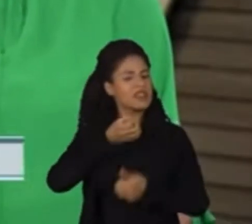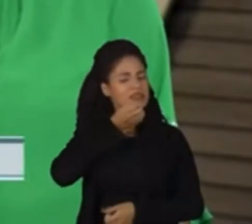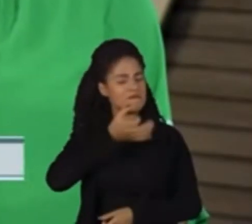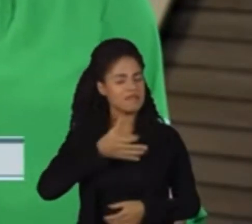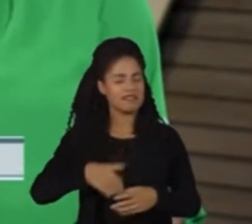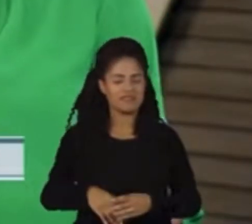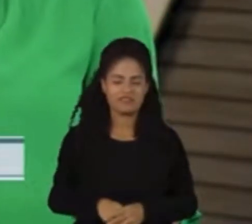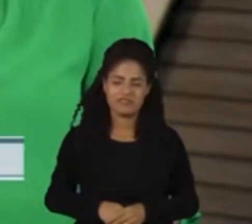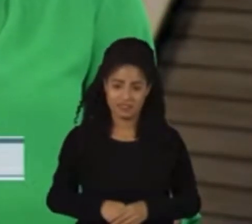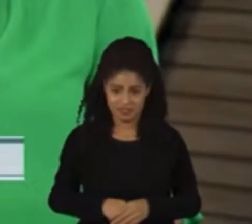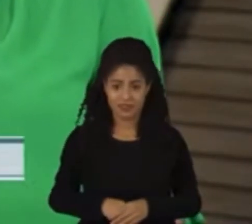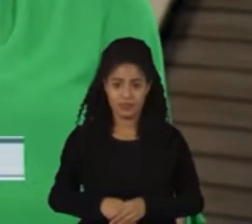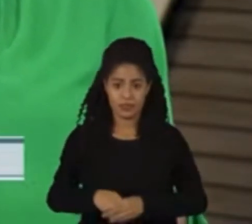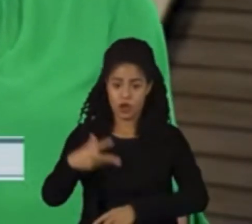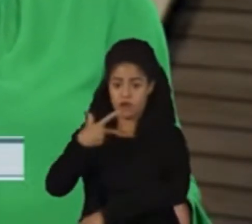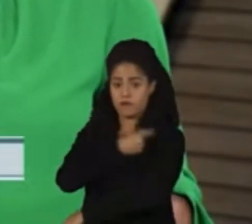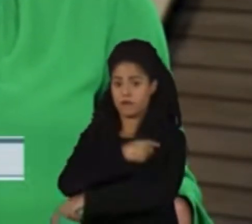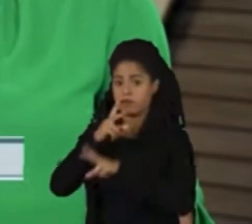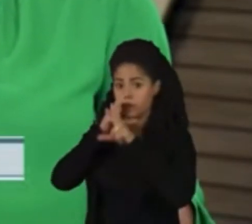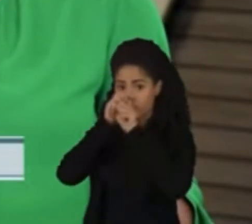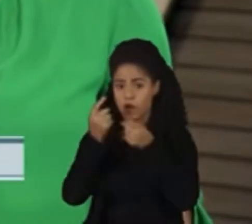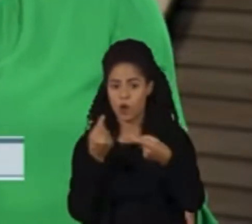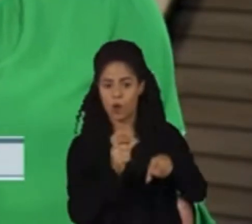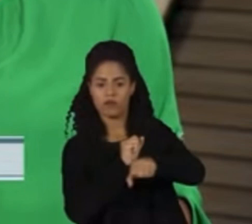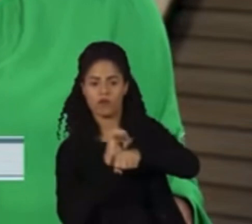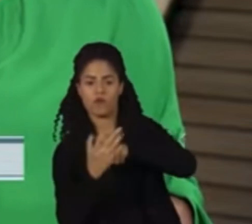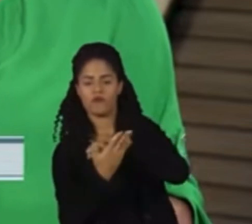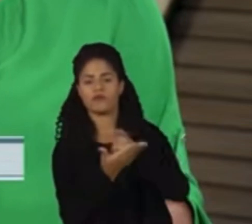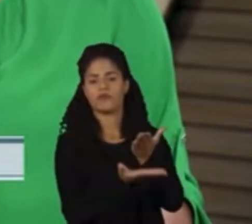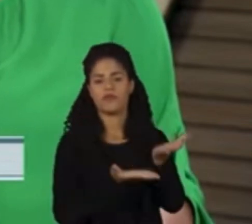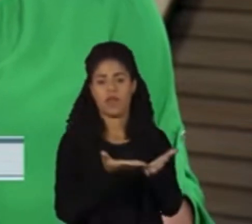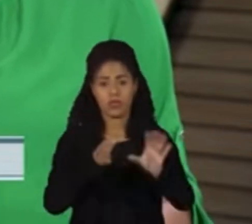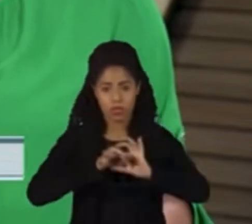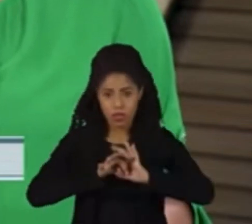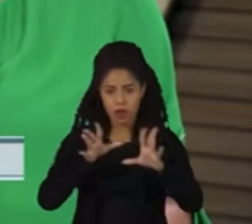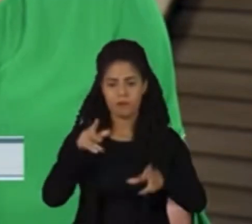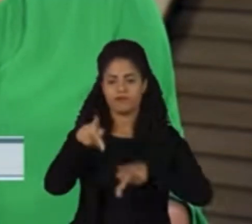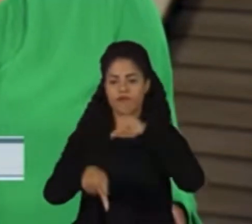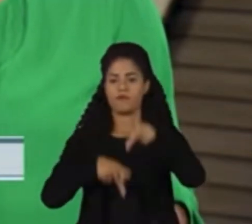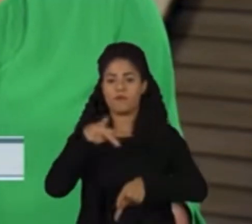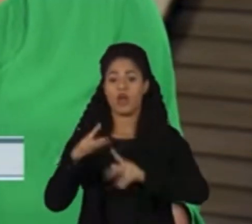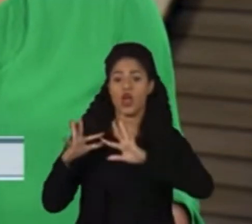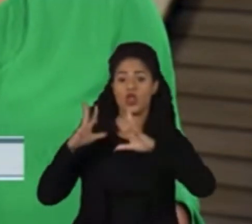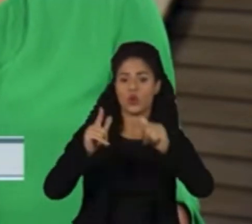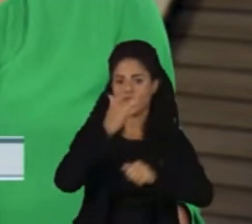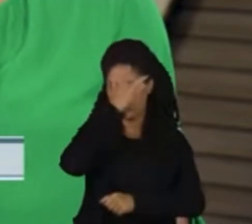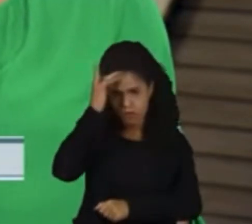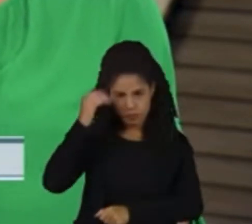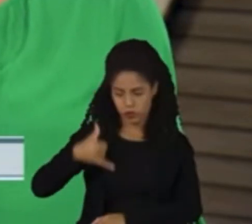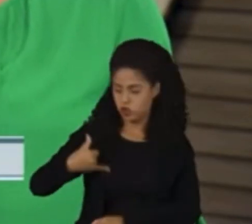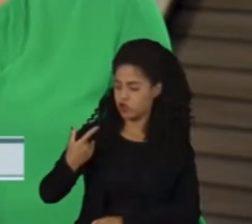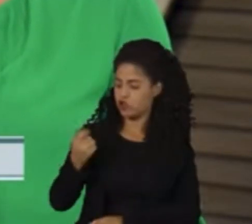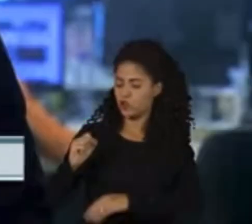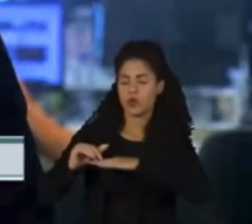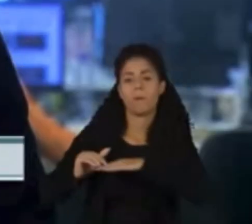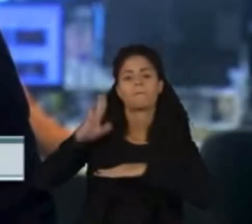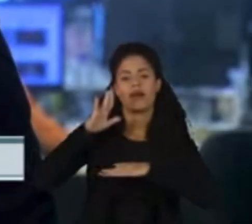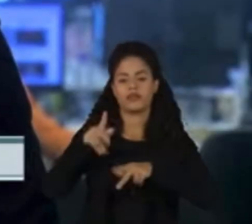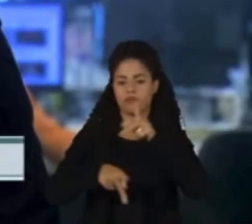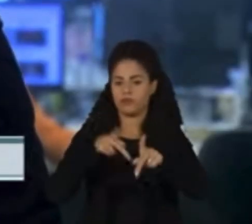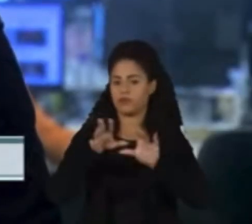a vacina bivalente contra covid-19 foi liberada para todos os adultos maiores de 18 anos